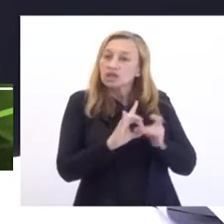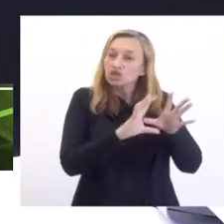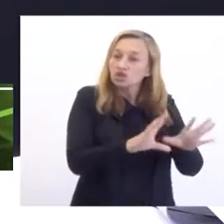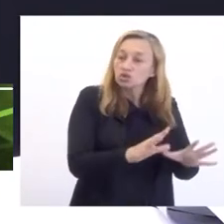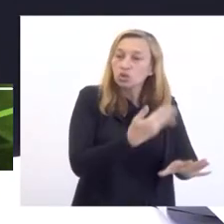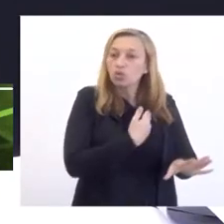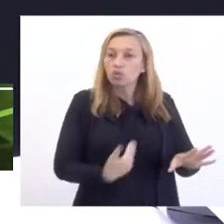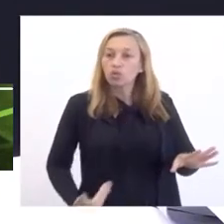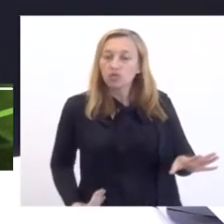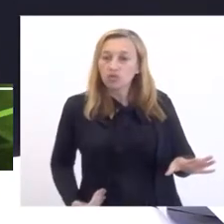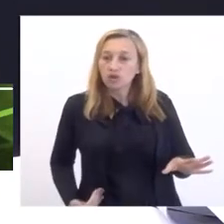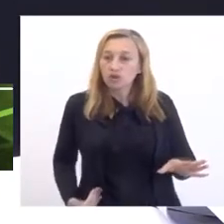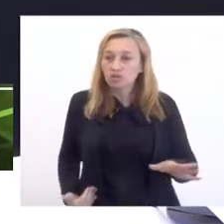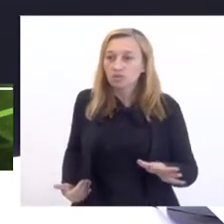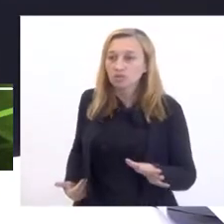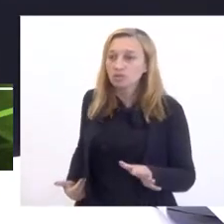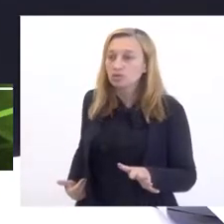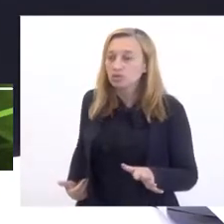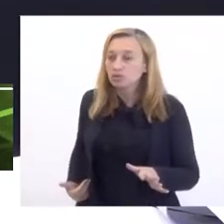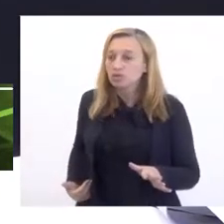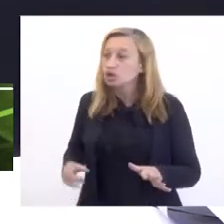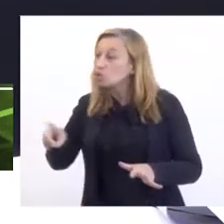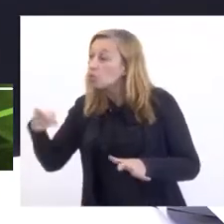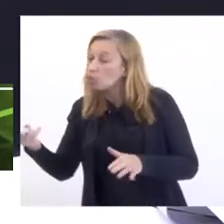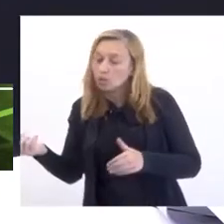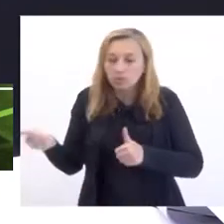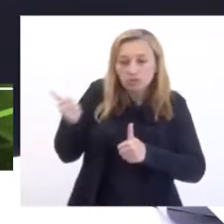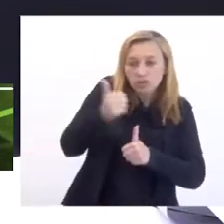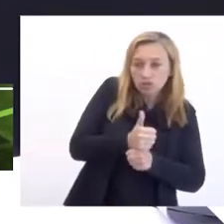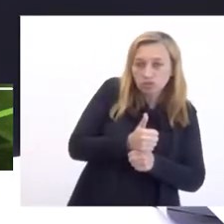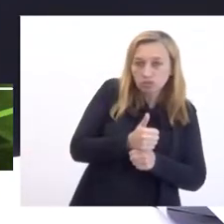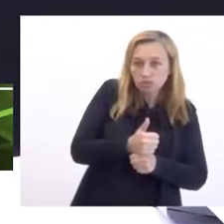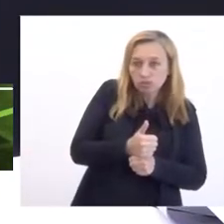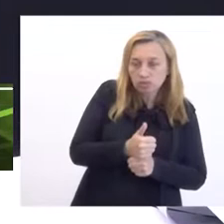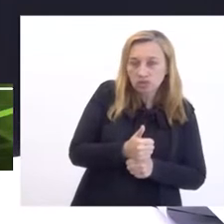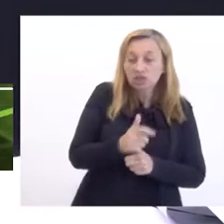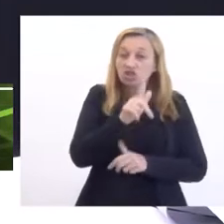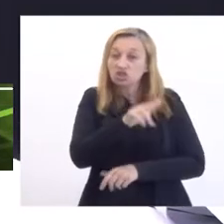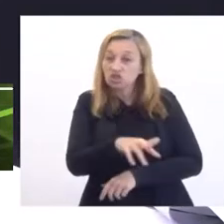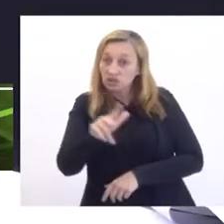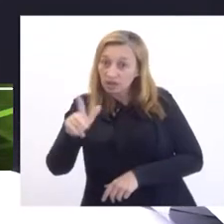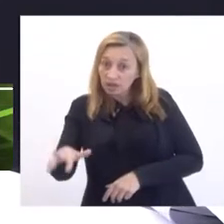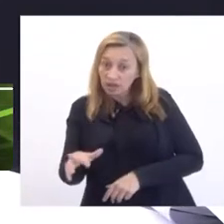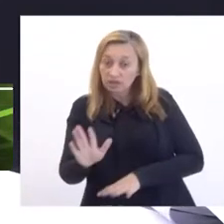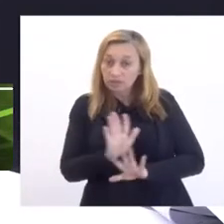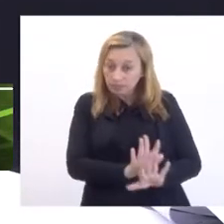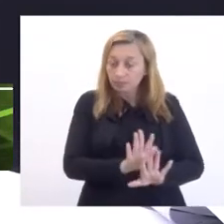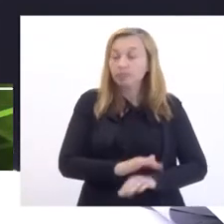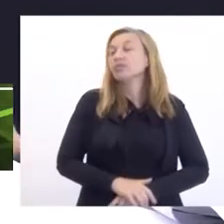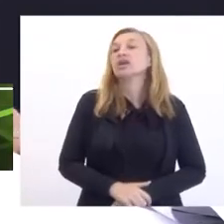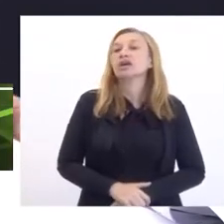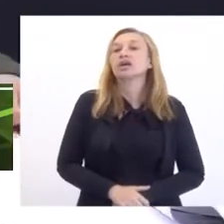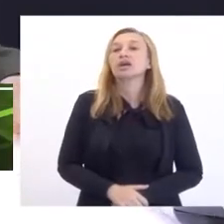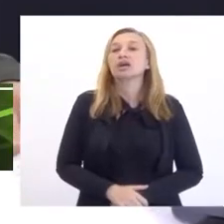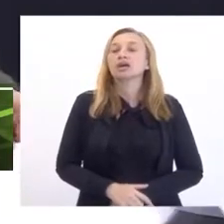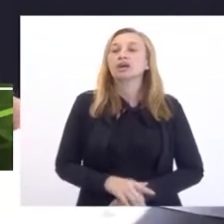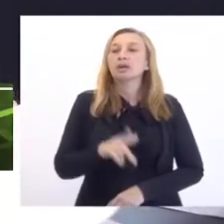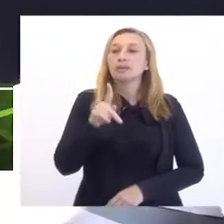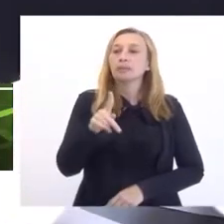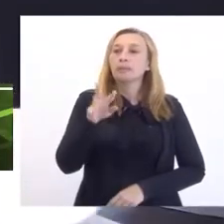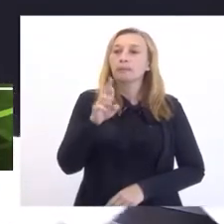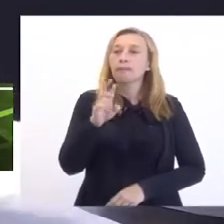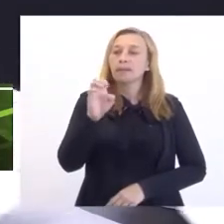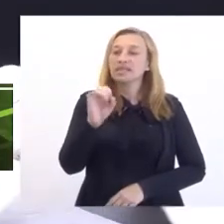ser candidato e o outro assumiu. Questão totalmente distinta. Precedente existe